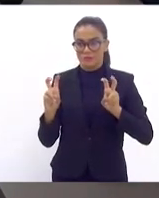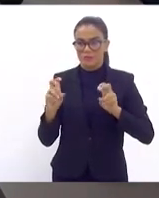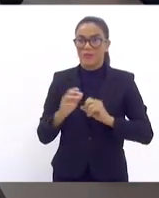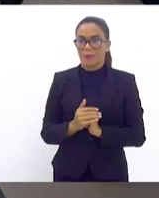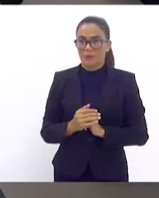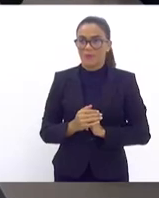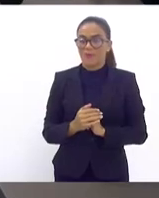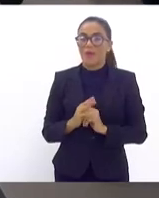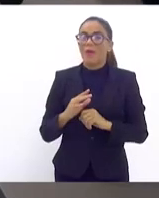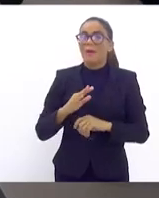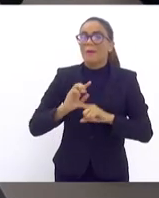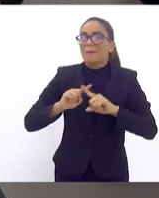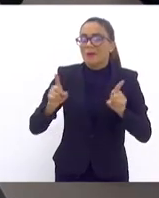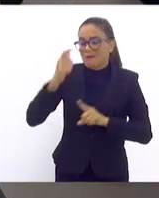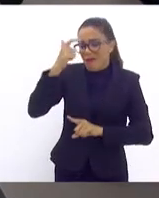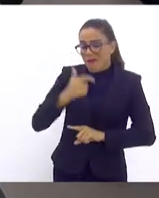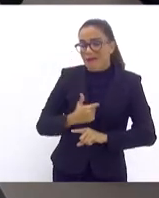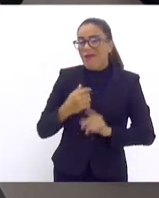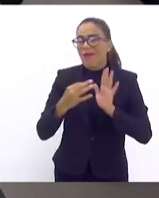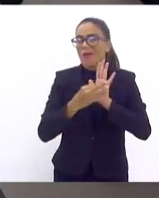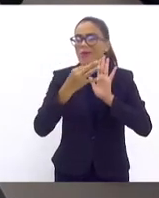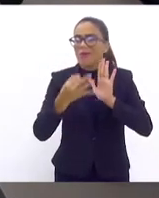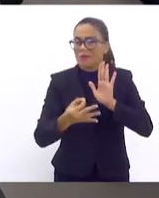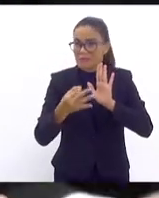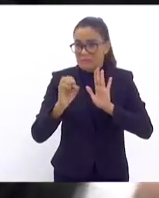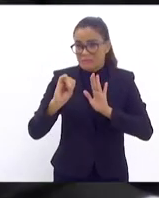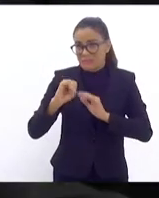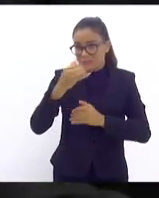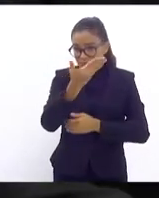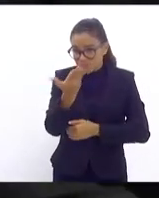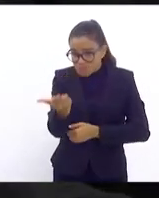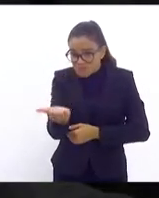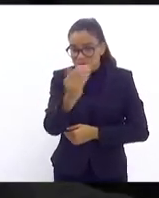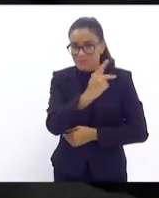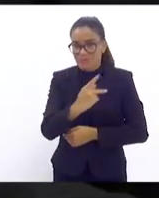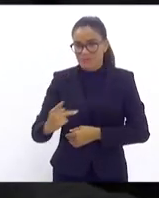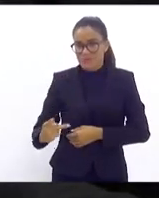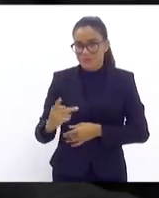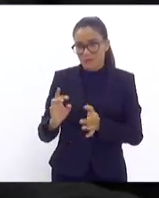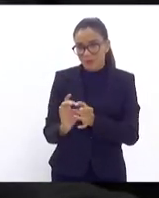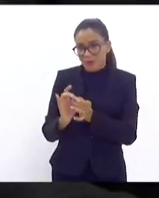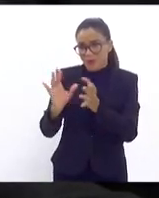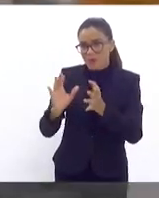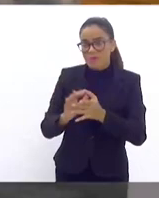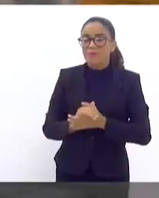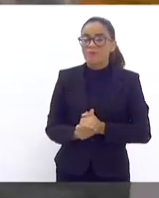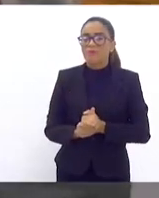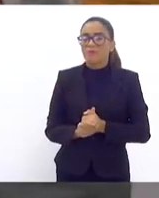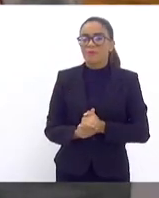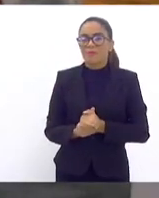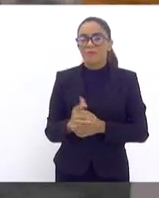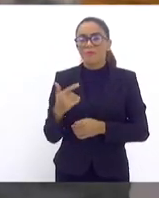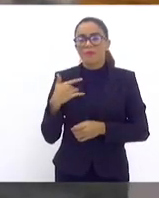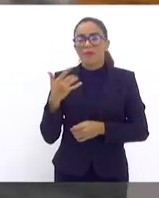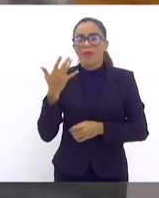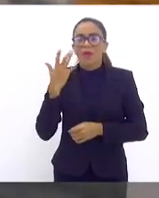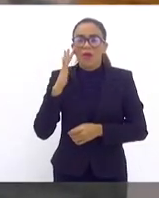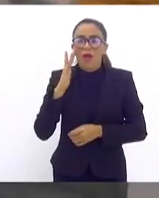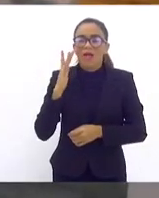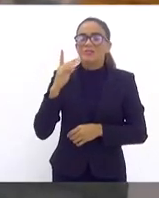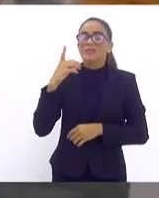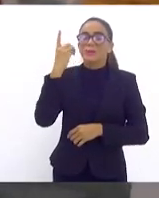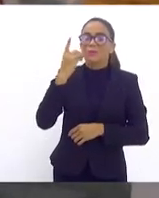emenda fazendo remissão à lei de diretrizes. Exatamente, se Vossa Excelência assim... Então, agora eu acho que mais duro para o deputado Vinícius,